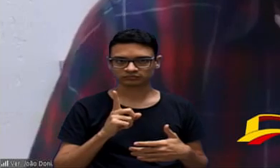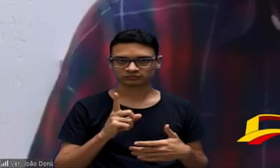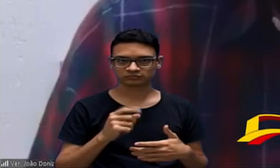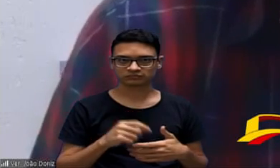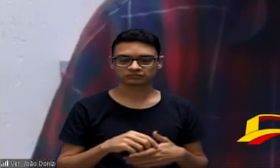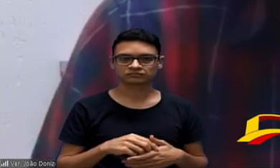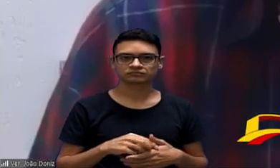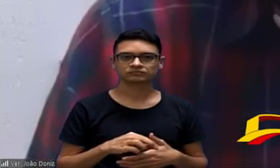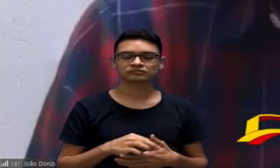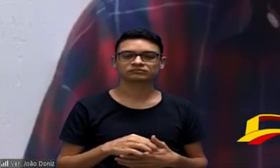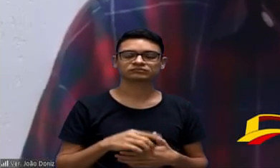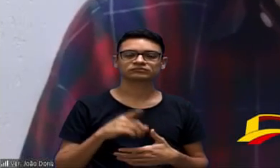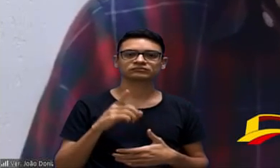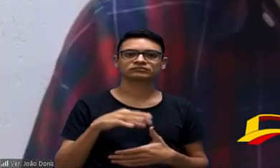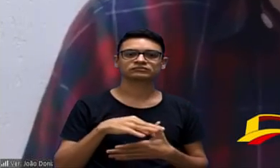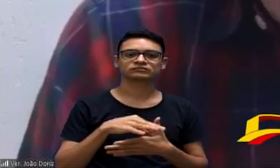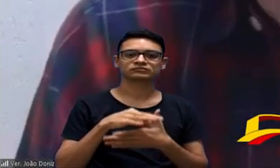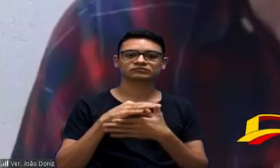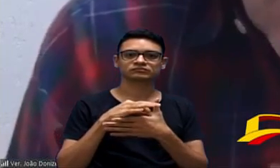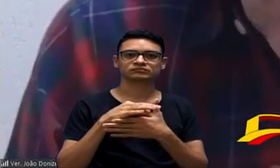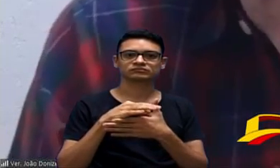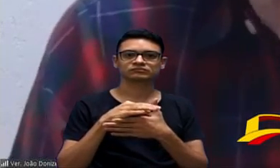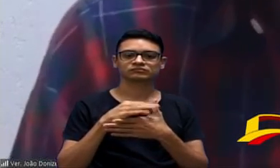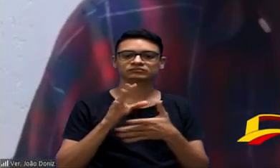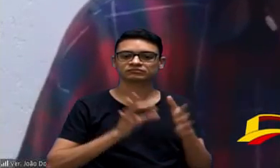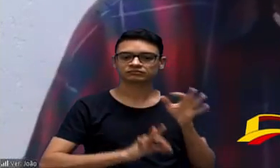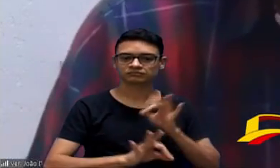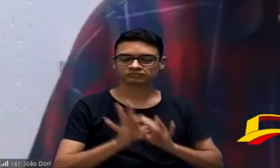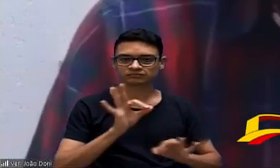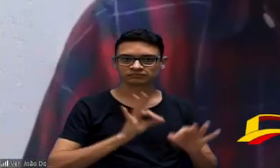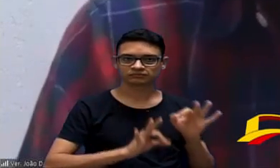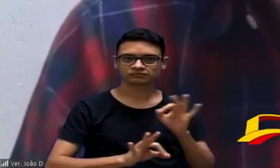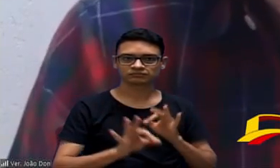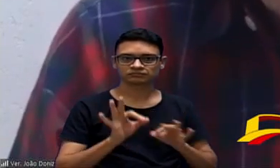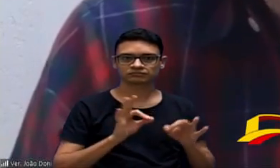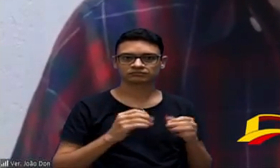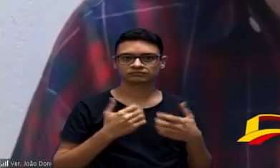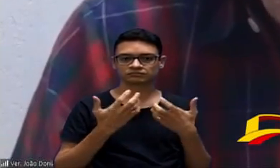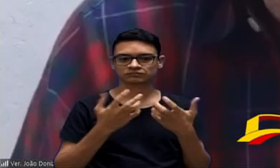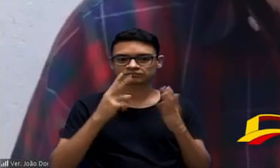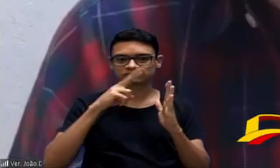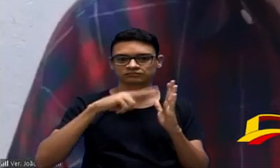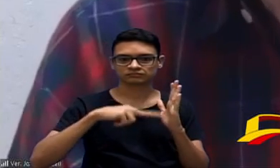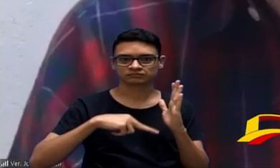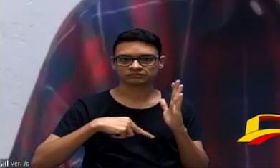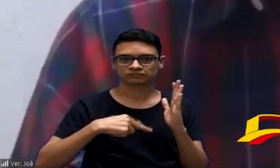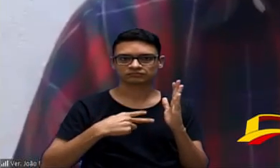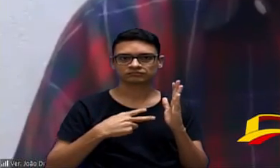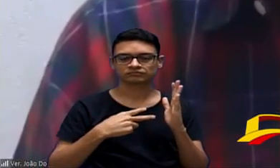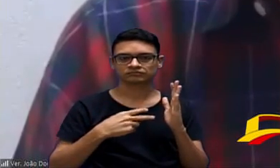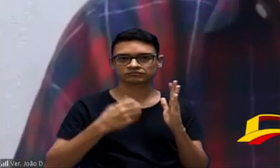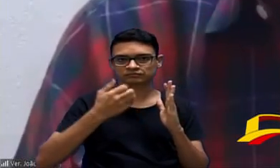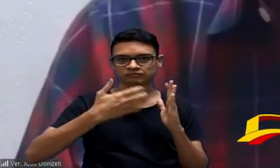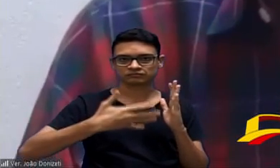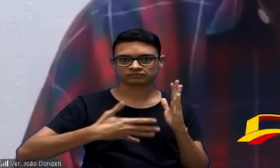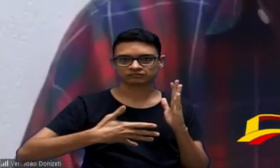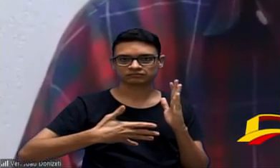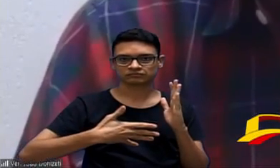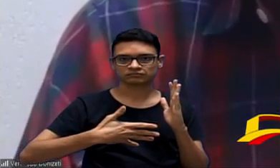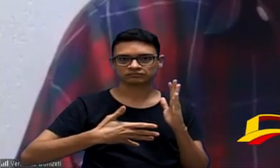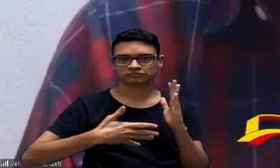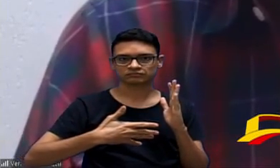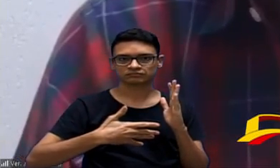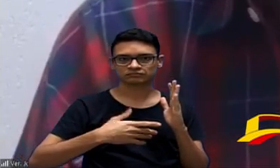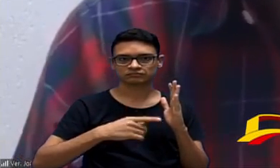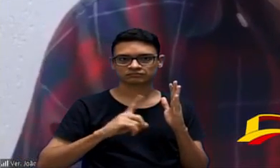Senhor presidente, parecer do projeto como relator, eu até gostaria de fazer a leitura do texto, da qual me tomo como